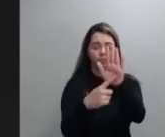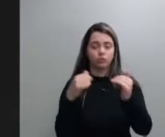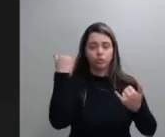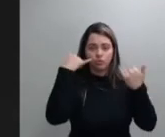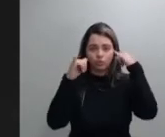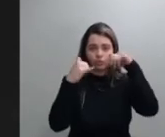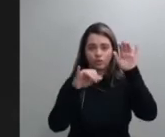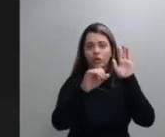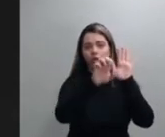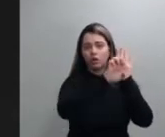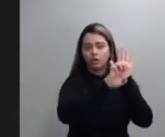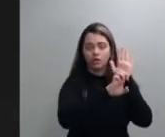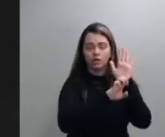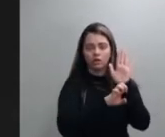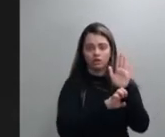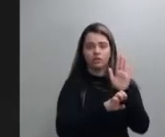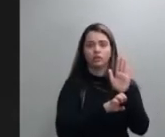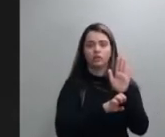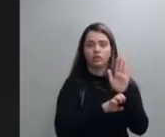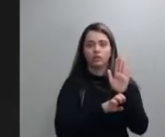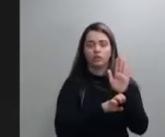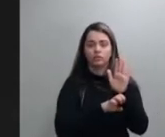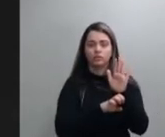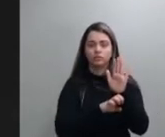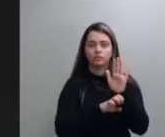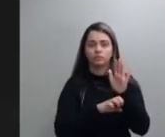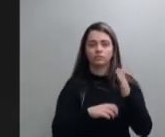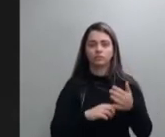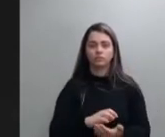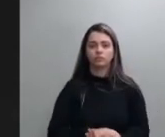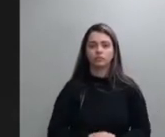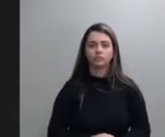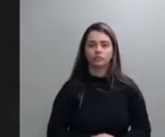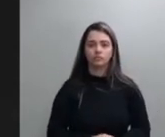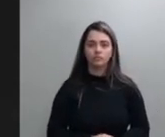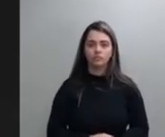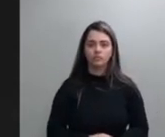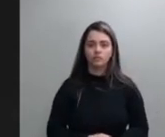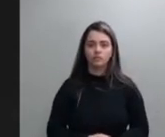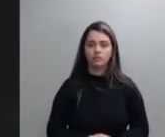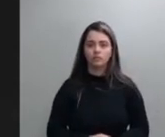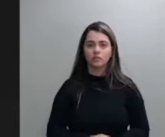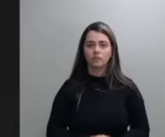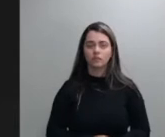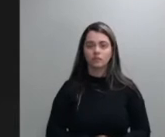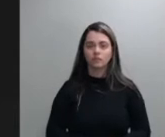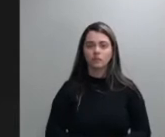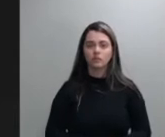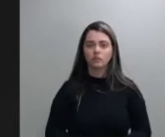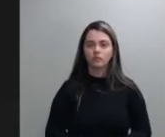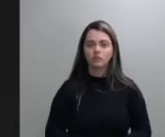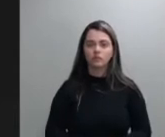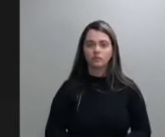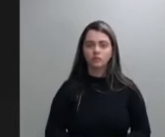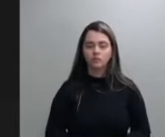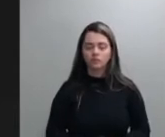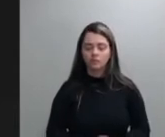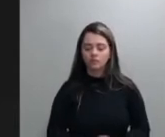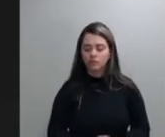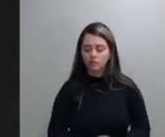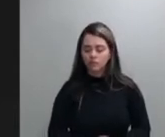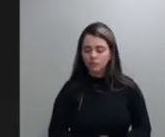promovida pela comissão mostra-se ilegal pois além de violar o princípio da vinculação ao edital e do postulado da